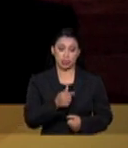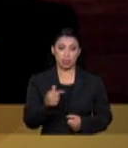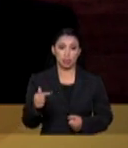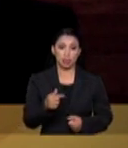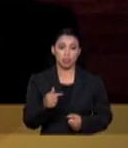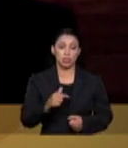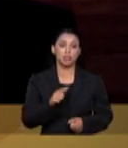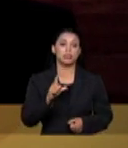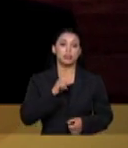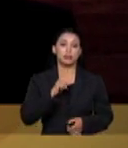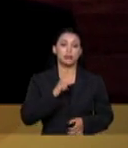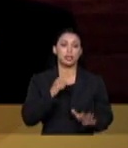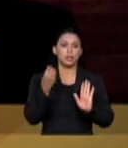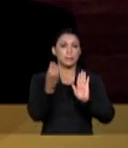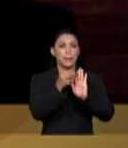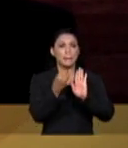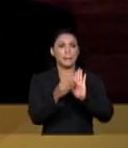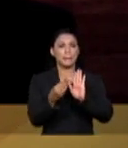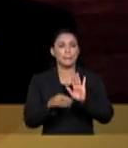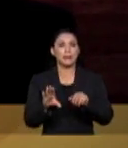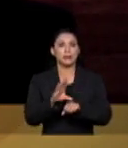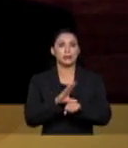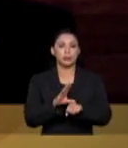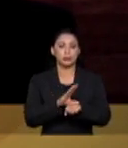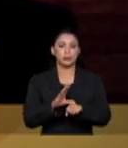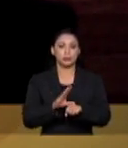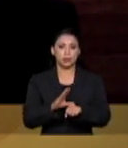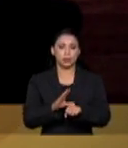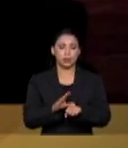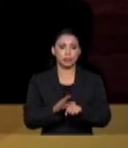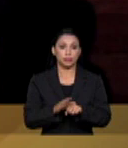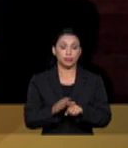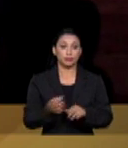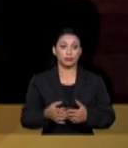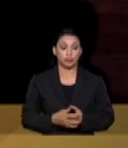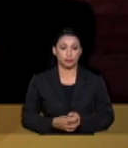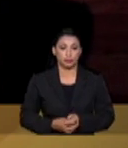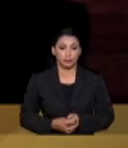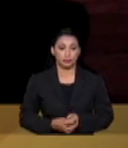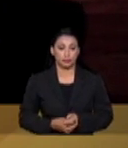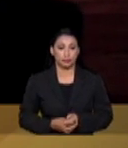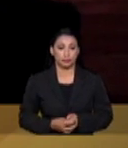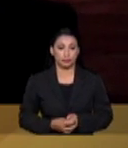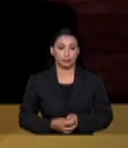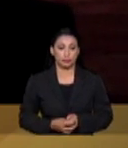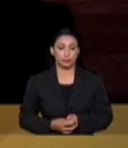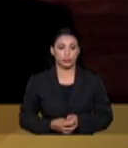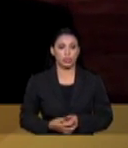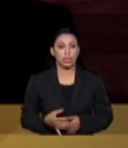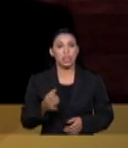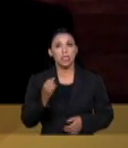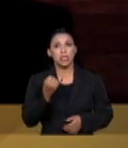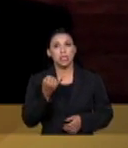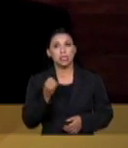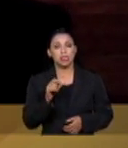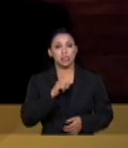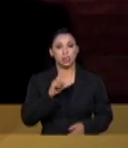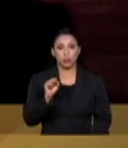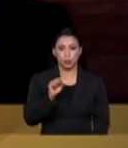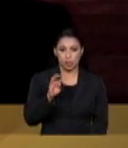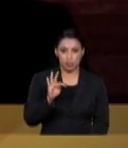do ato das disposições constitucionais transitórias em falta recurso ordinário 10